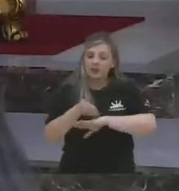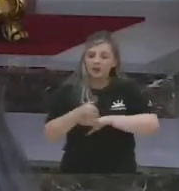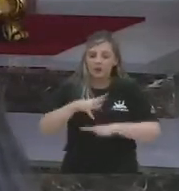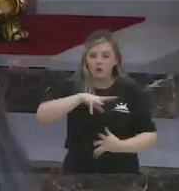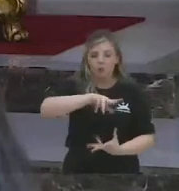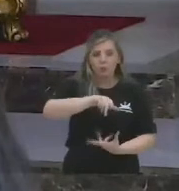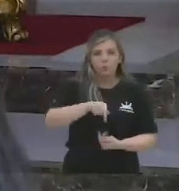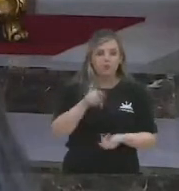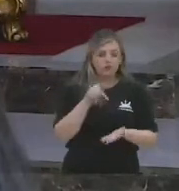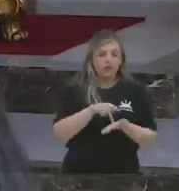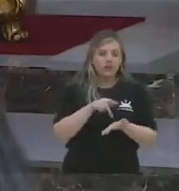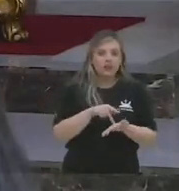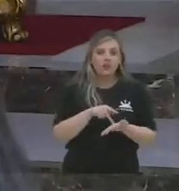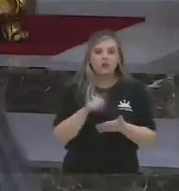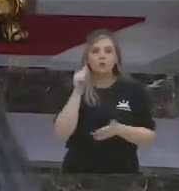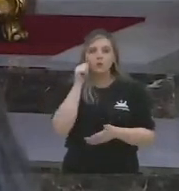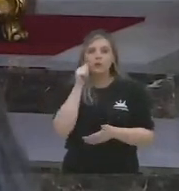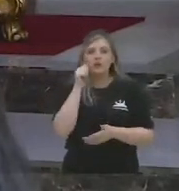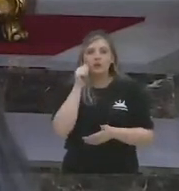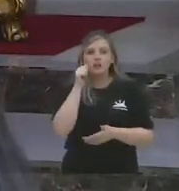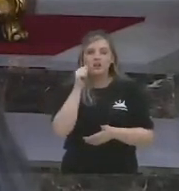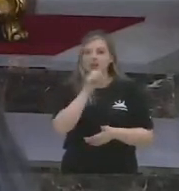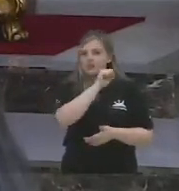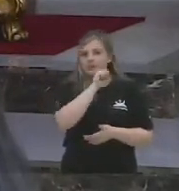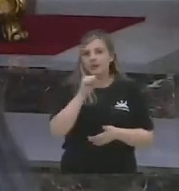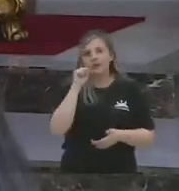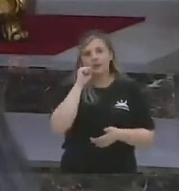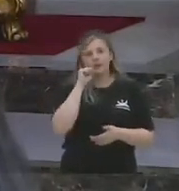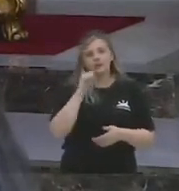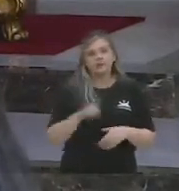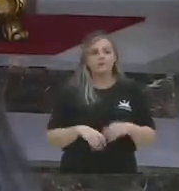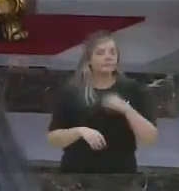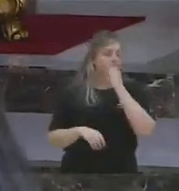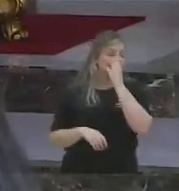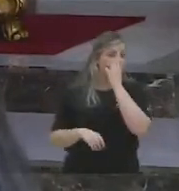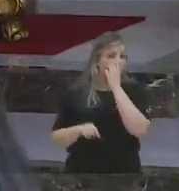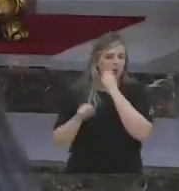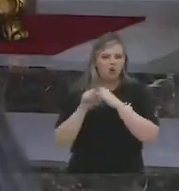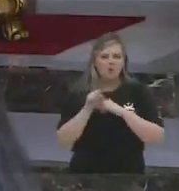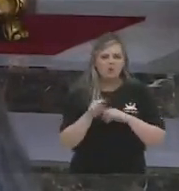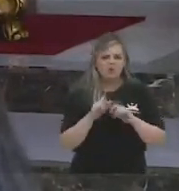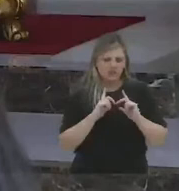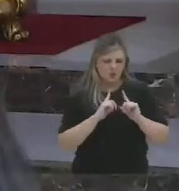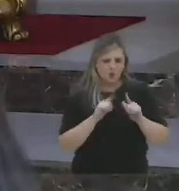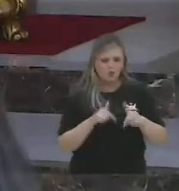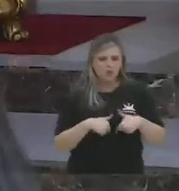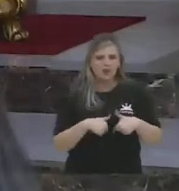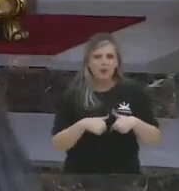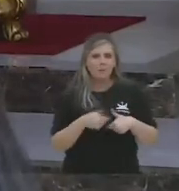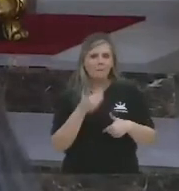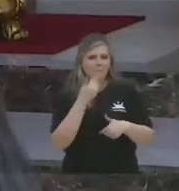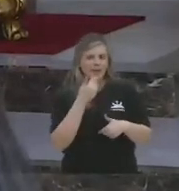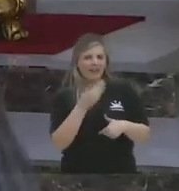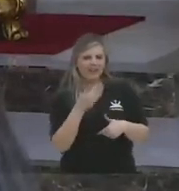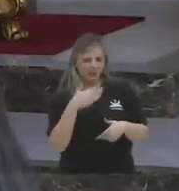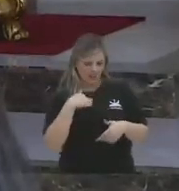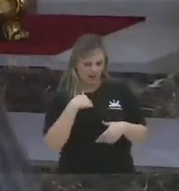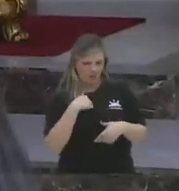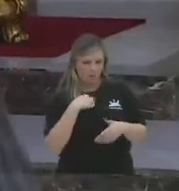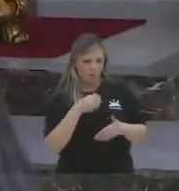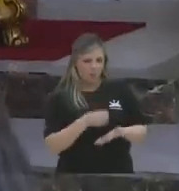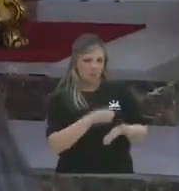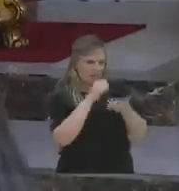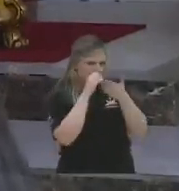Aquela samaritana lhe disse: sendo tu judeu, como pedes de beber a mim, que sou samaritana? Pois os judeus não se comunicam